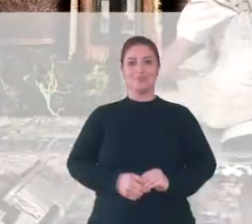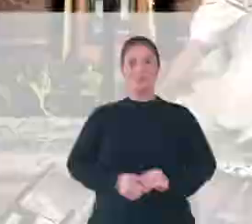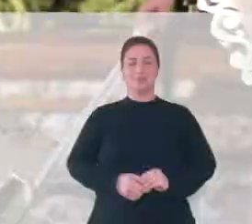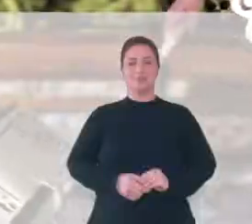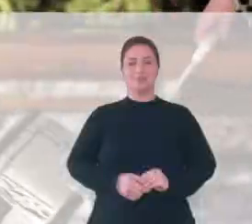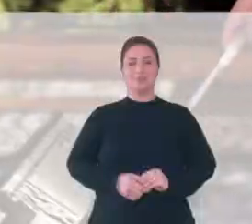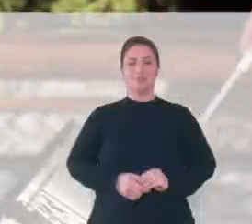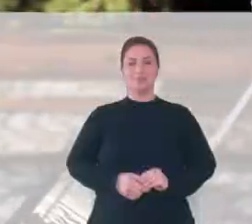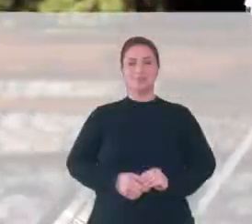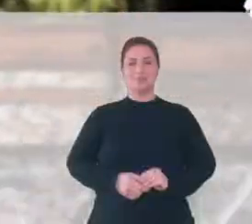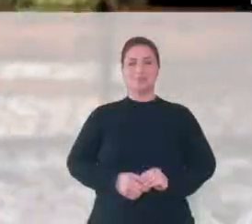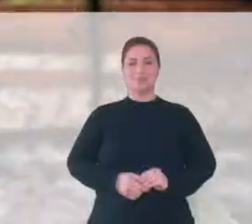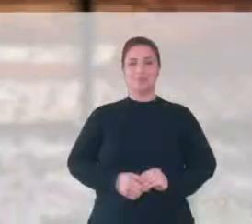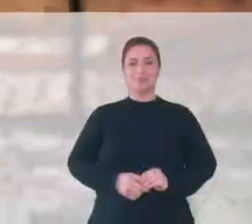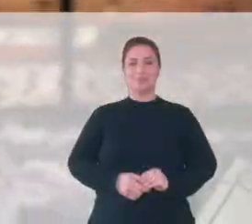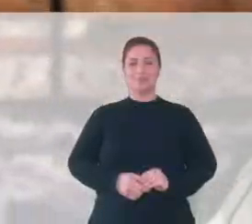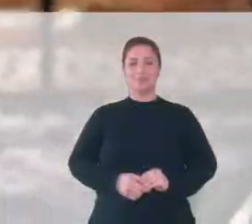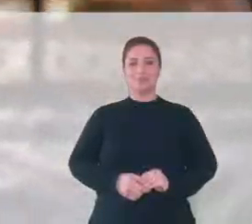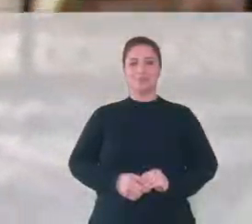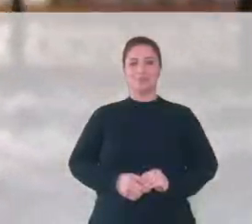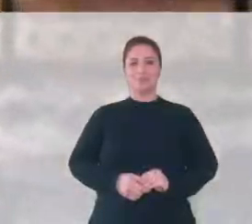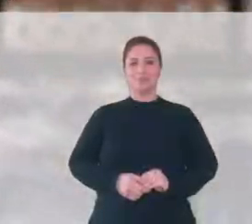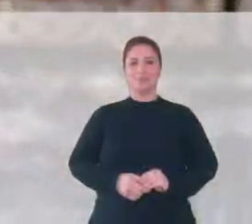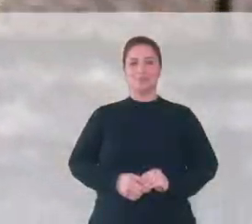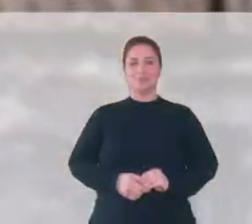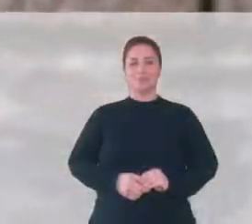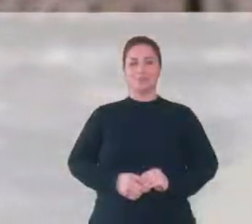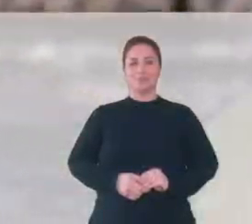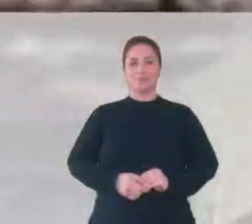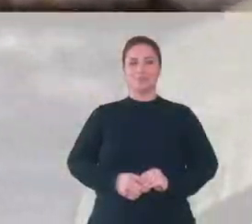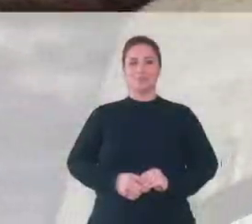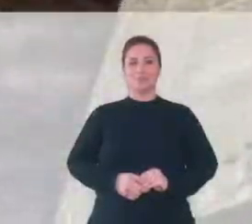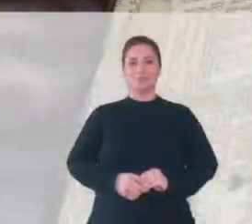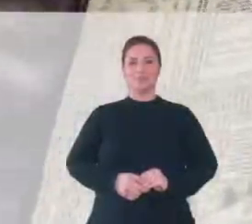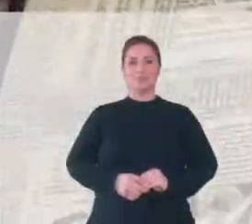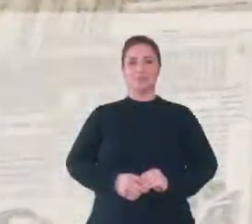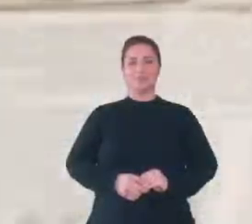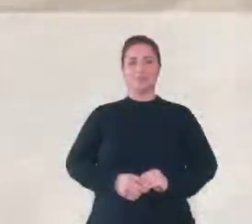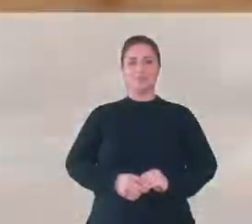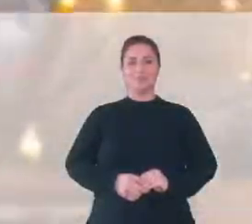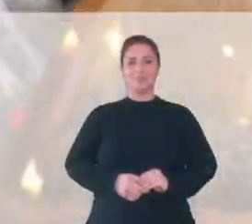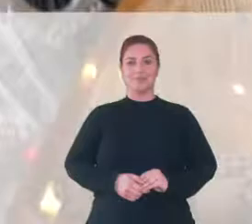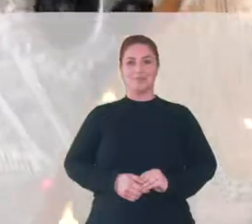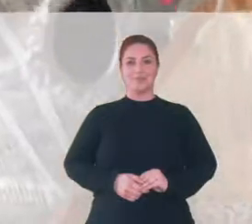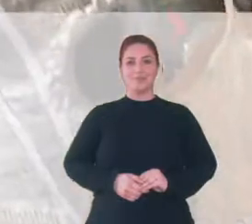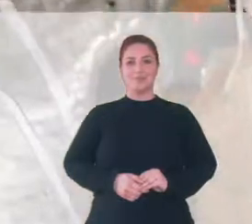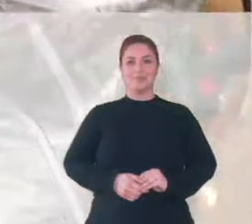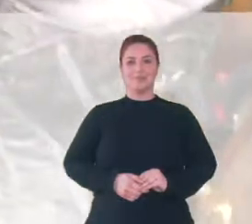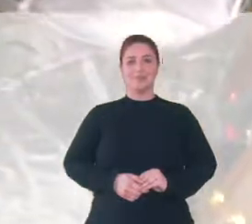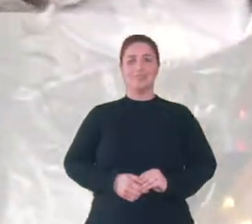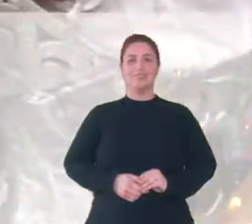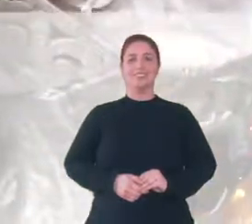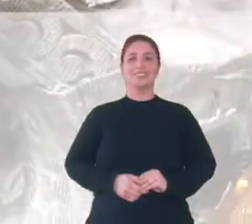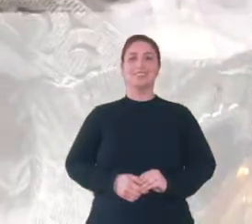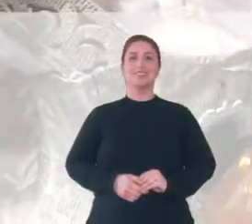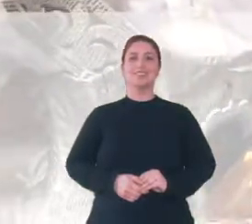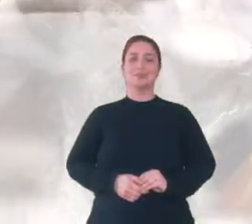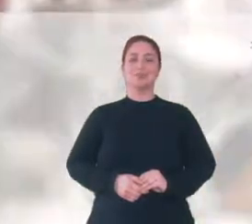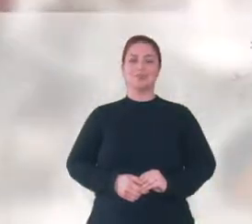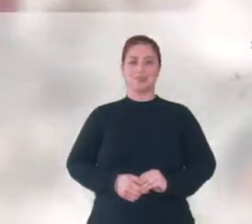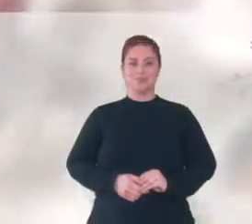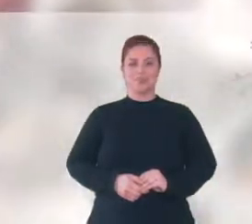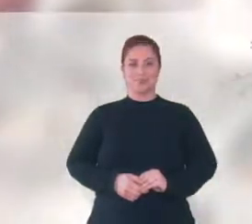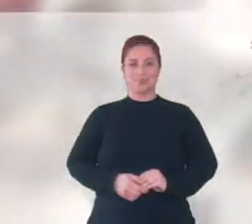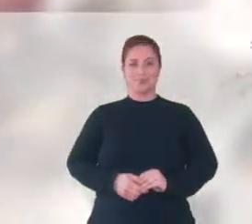Elas agora passeiam, uma tocando flauta, outra carregando uma mala. Elas param e a mala é aberta. Surgem os